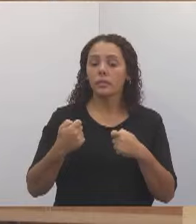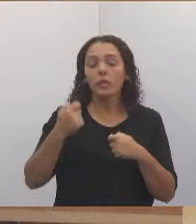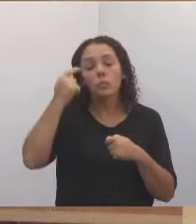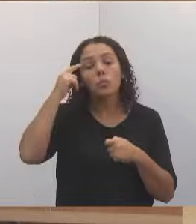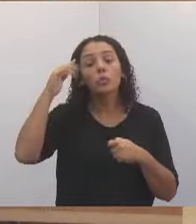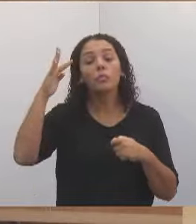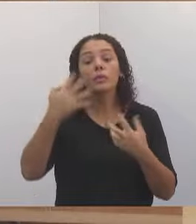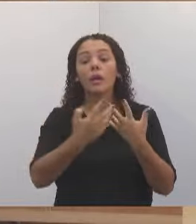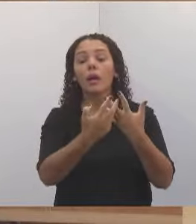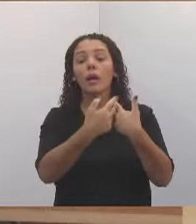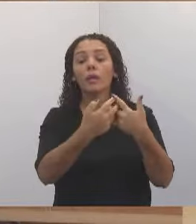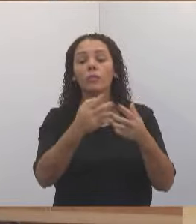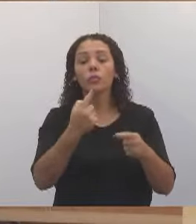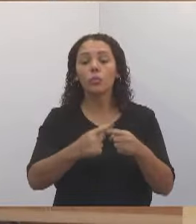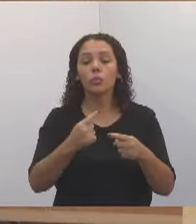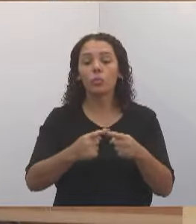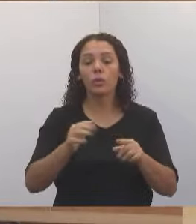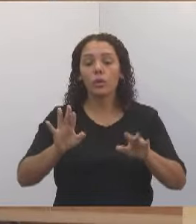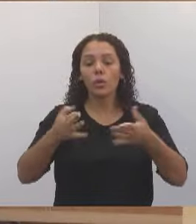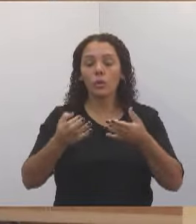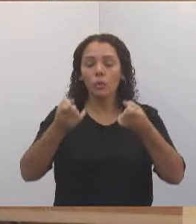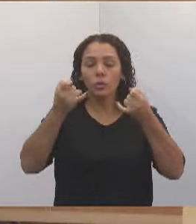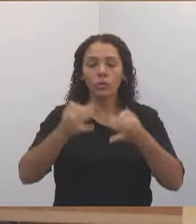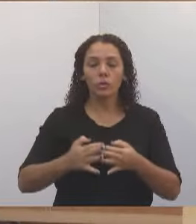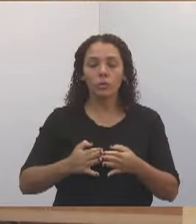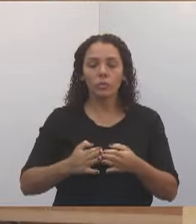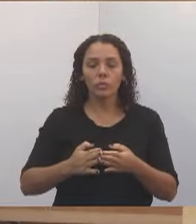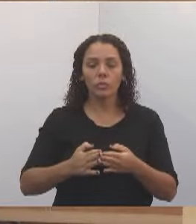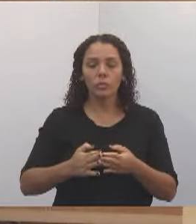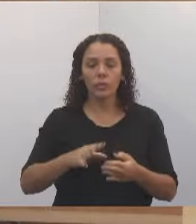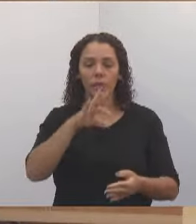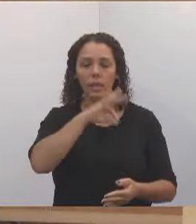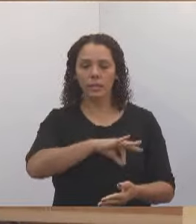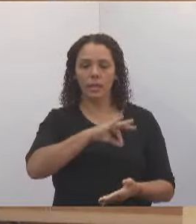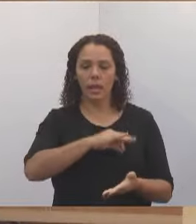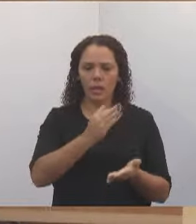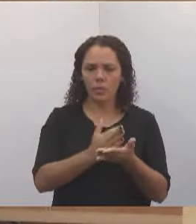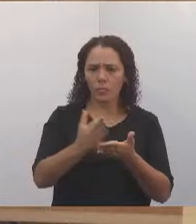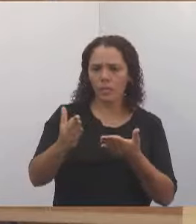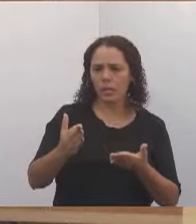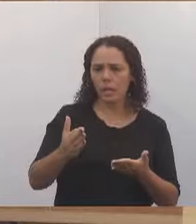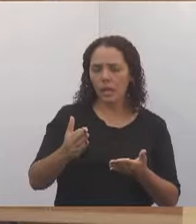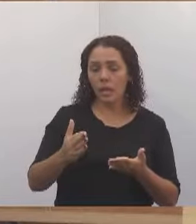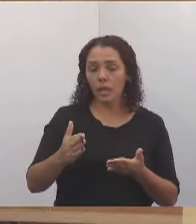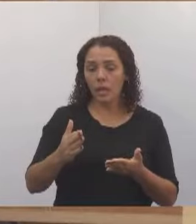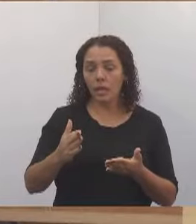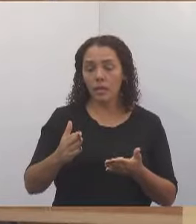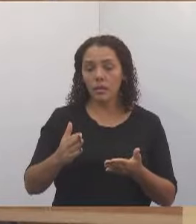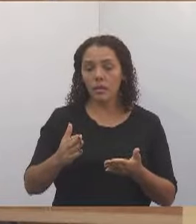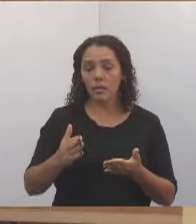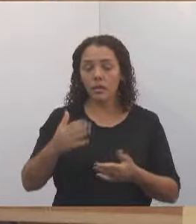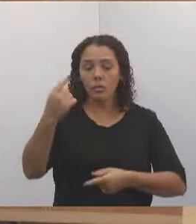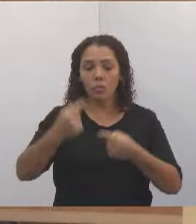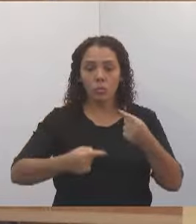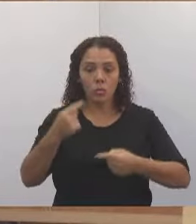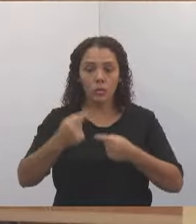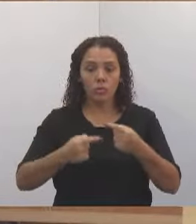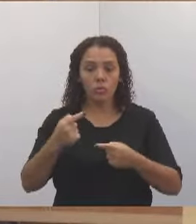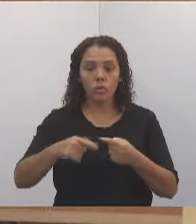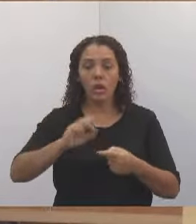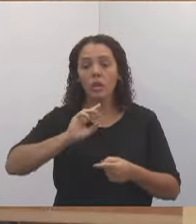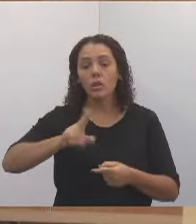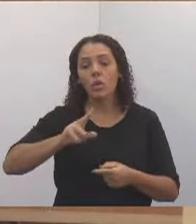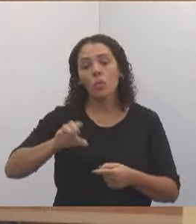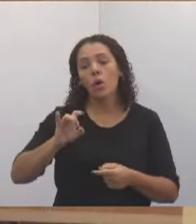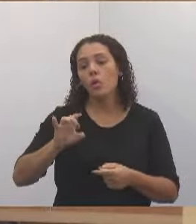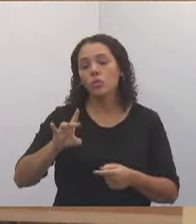porquê. E quando a gente se fala em rachadinha, e aí para a gente moralizar a política, não é só a rachadinha que ela